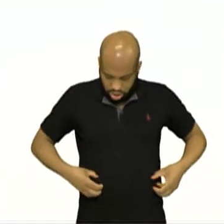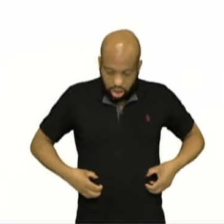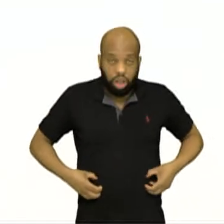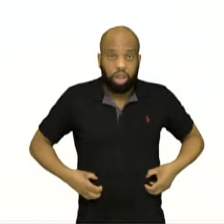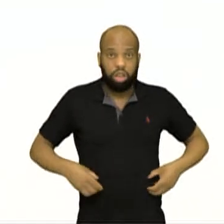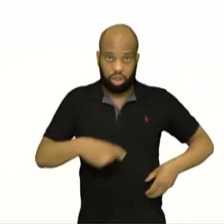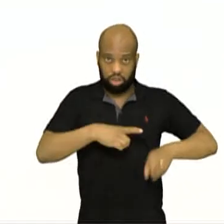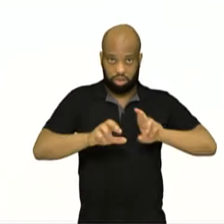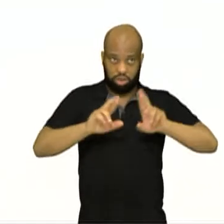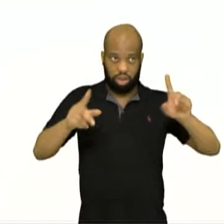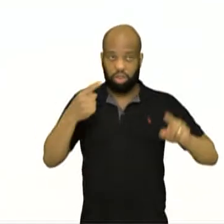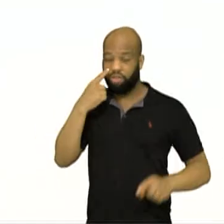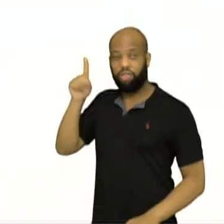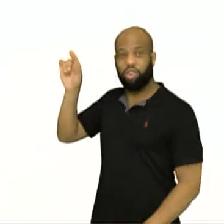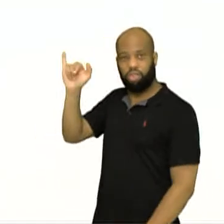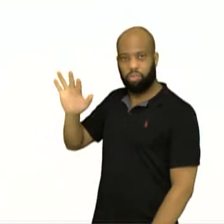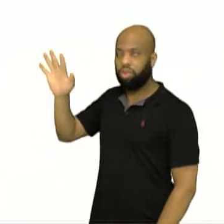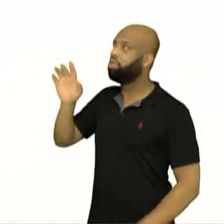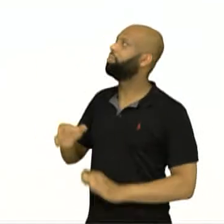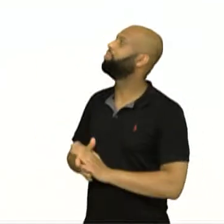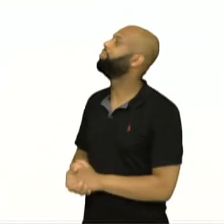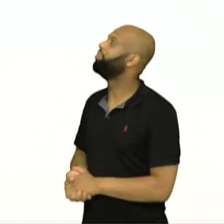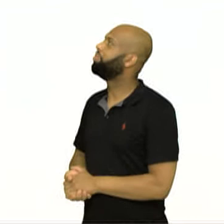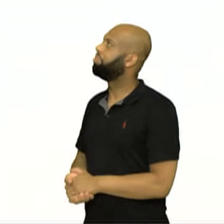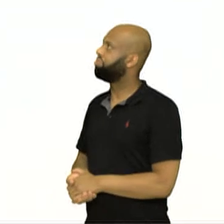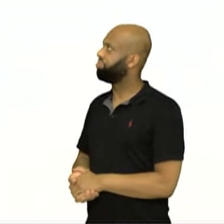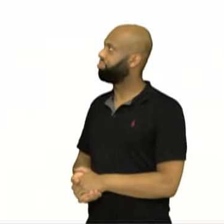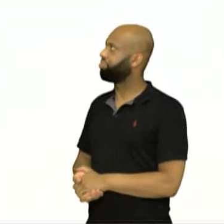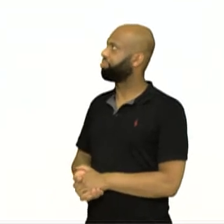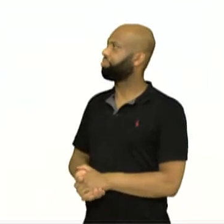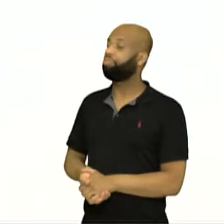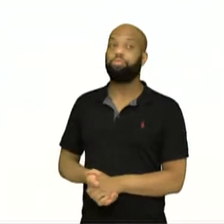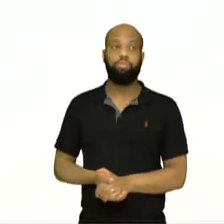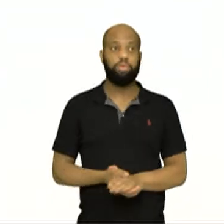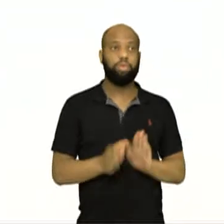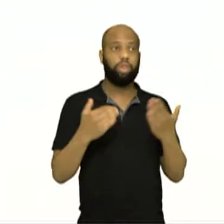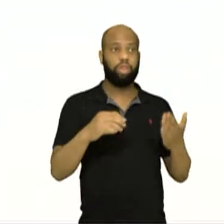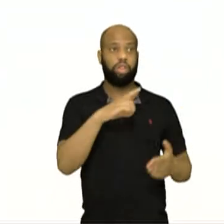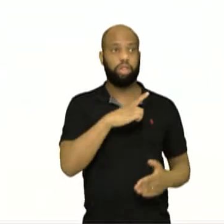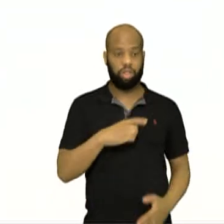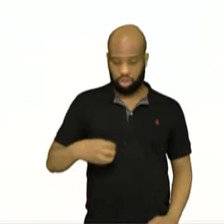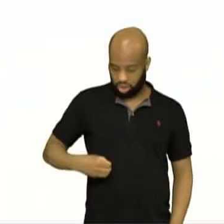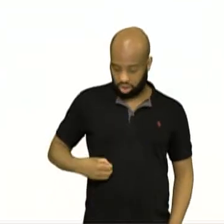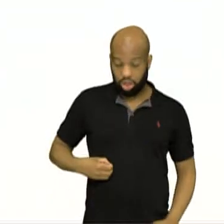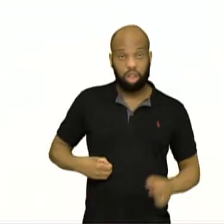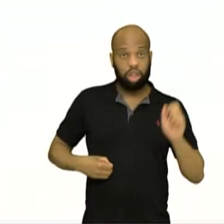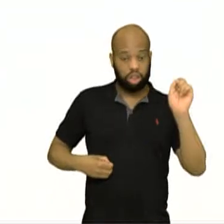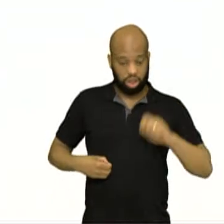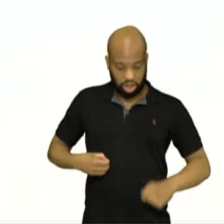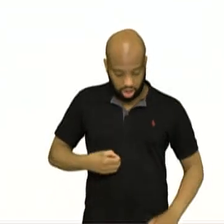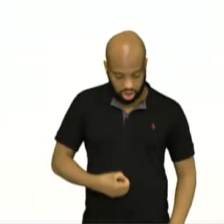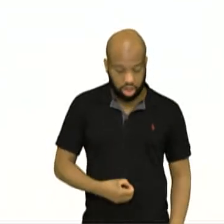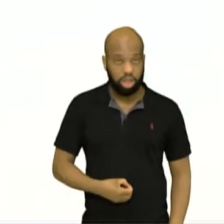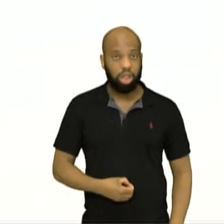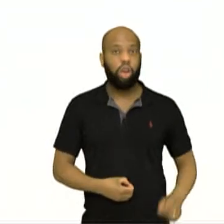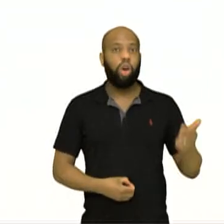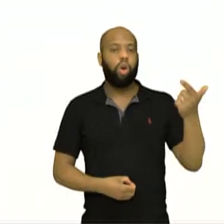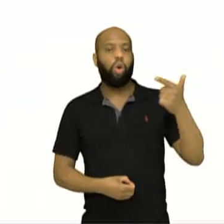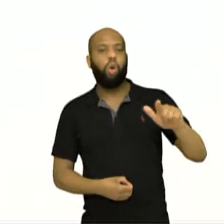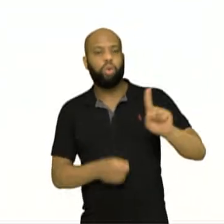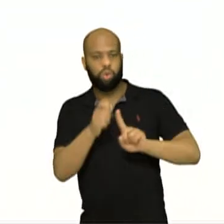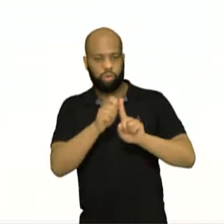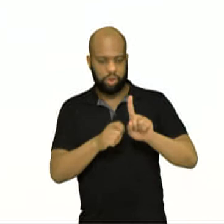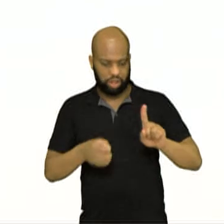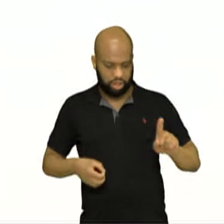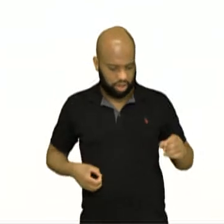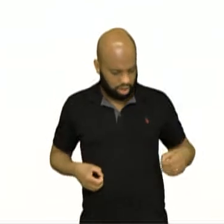Então, conforme mês, um ovário pode amadurecer um ovócito, num outro mês, um outro